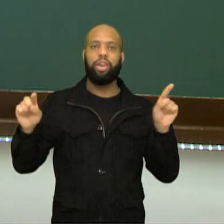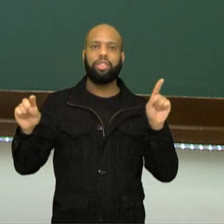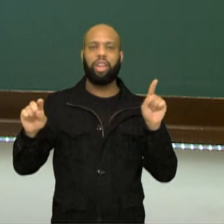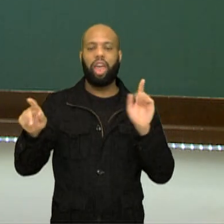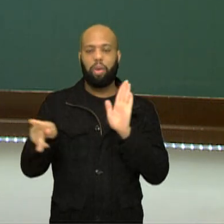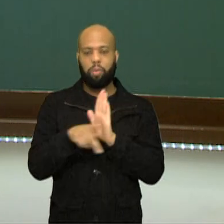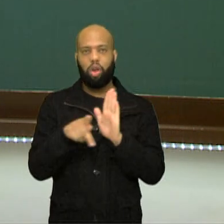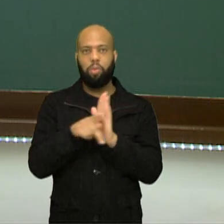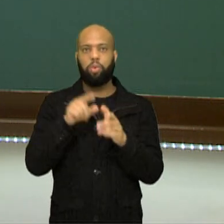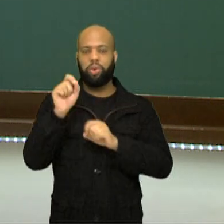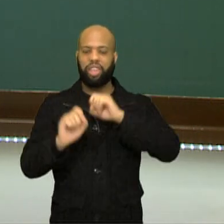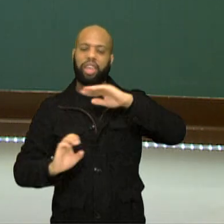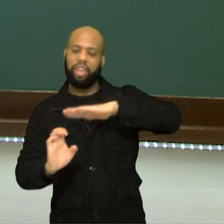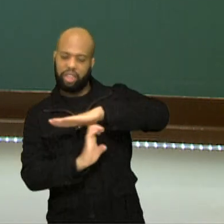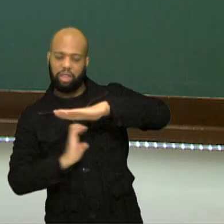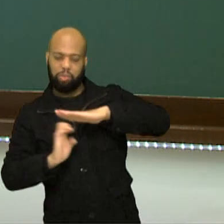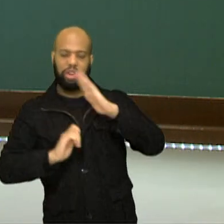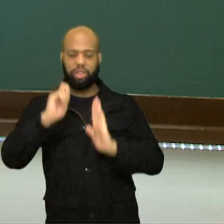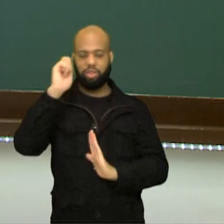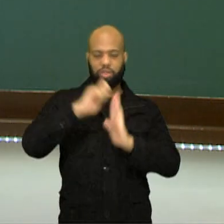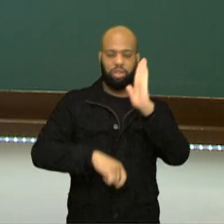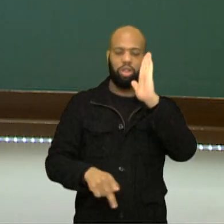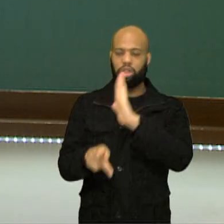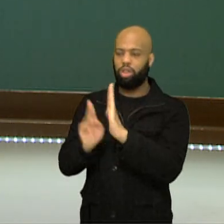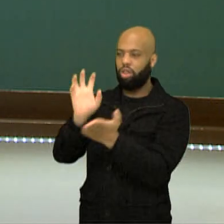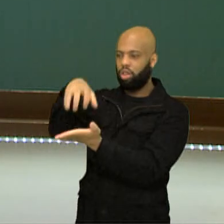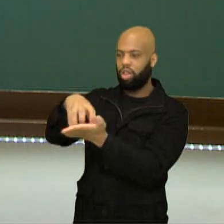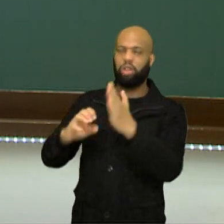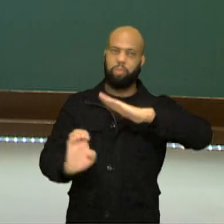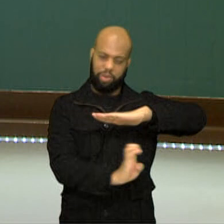própria instituição. É uma assinatura institucional.